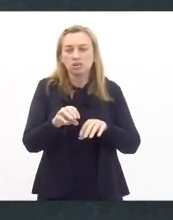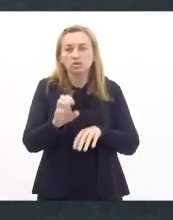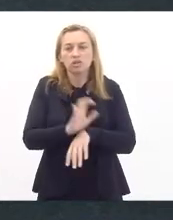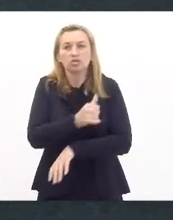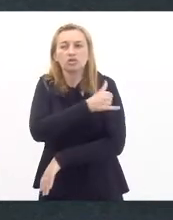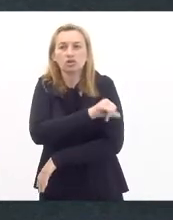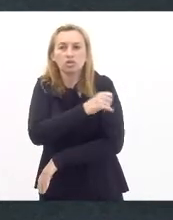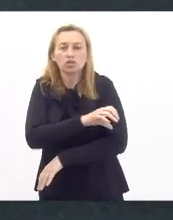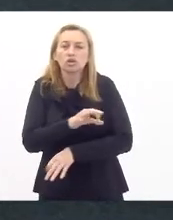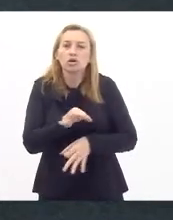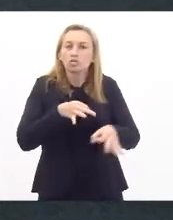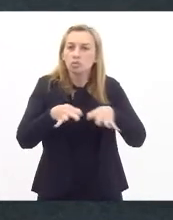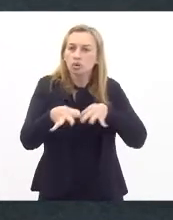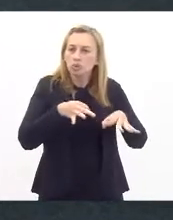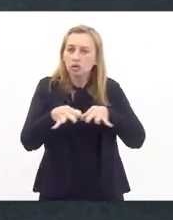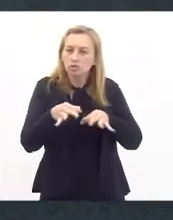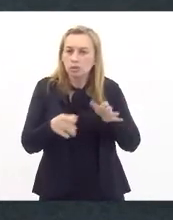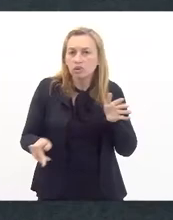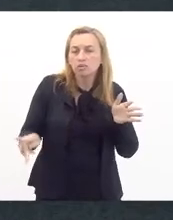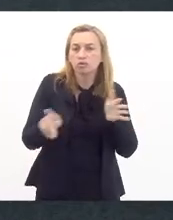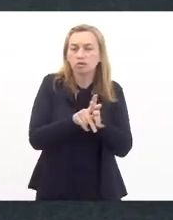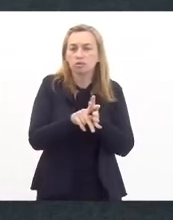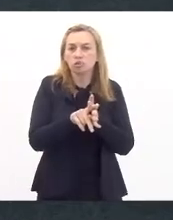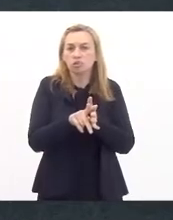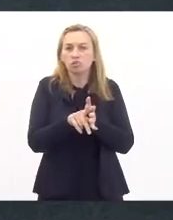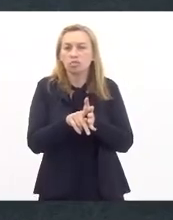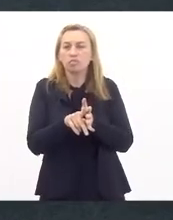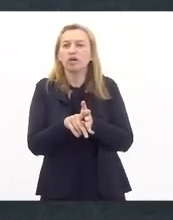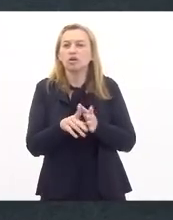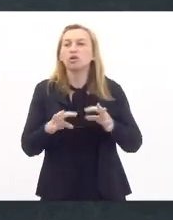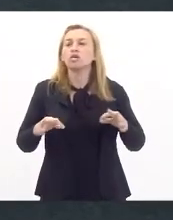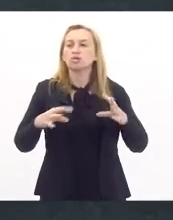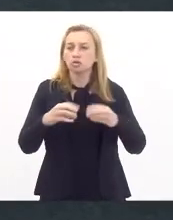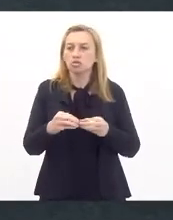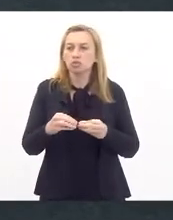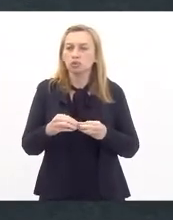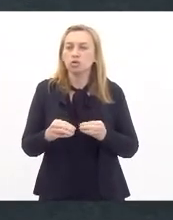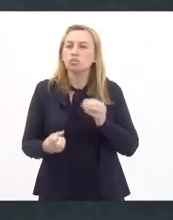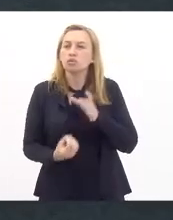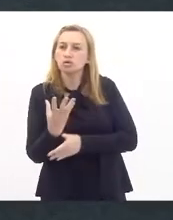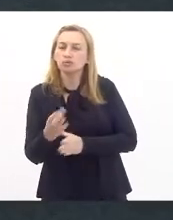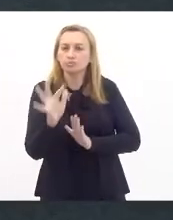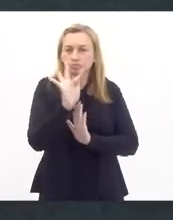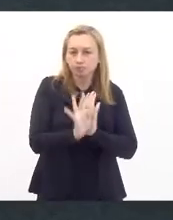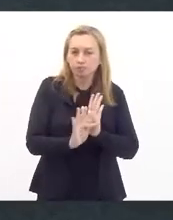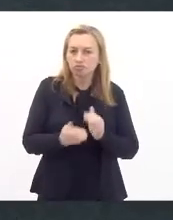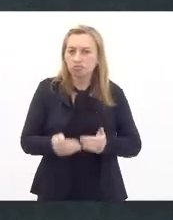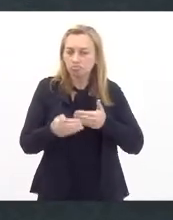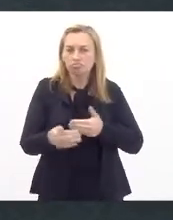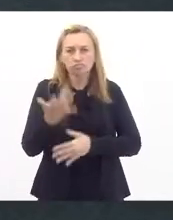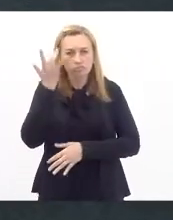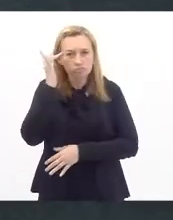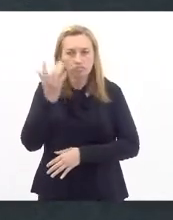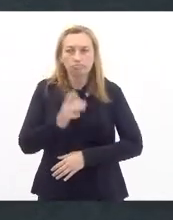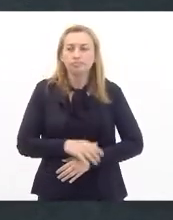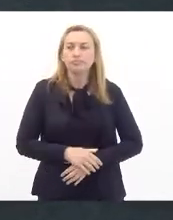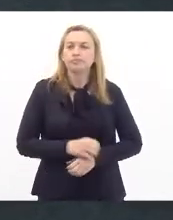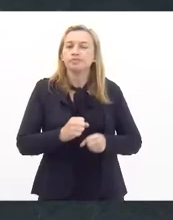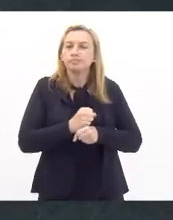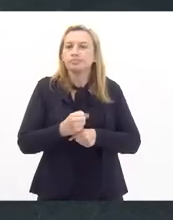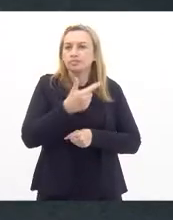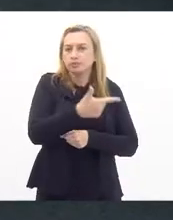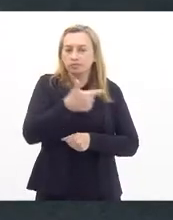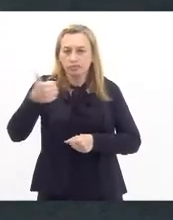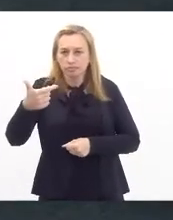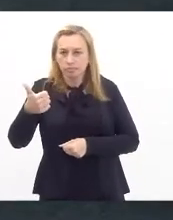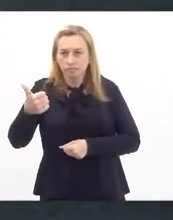portanto o projeto cuidar dessas dessas dessas preocupações produzimos o texto um texto avançado eu acho garantindo que o ano de